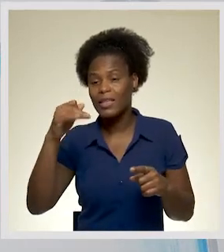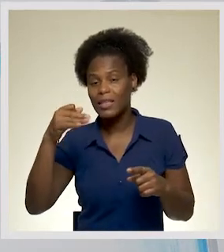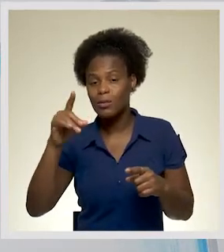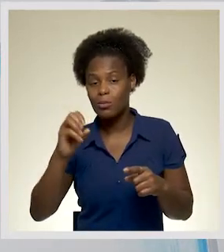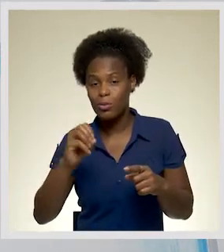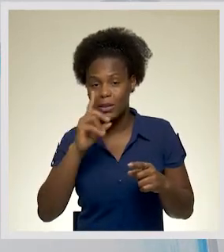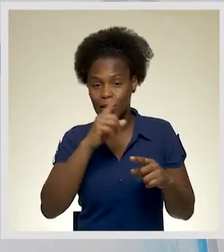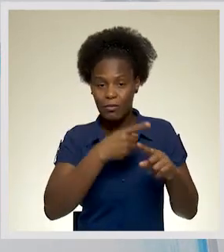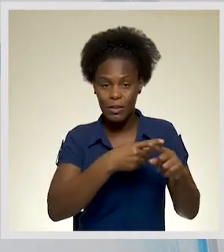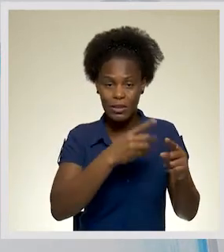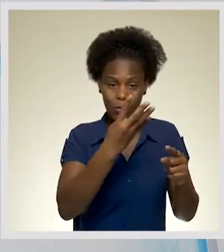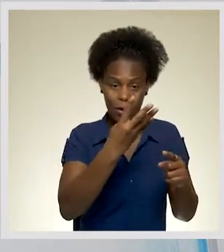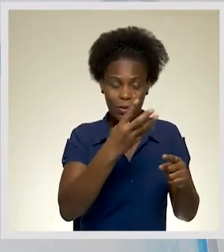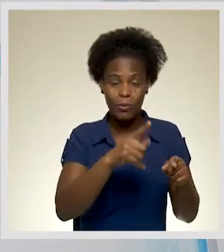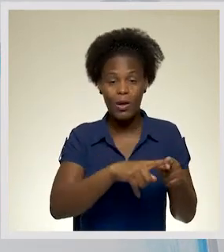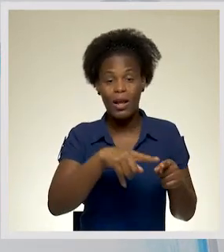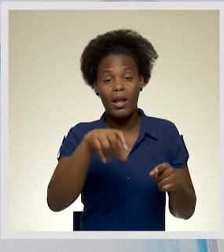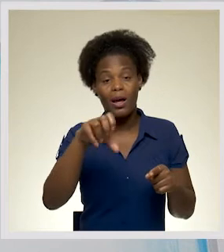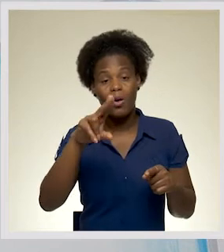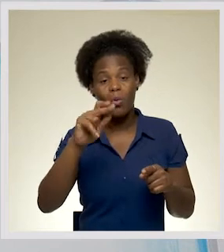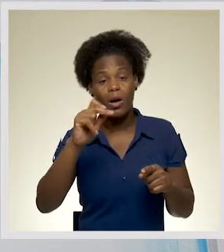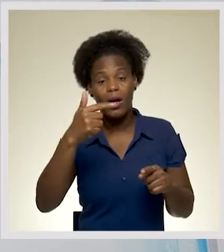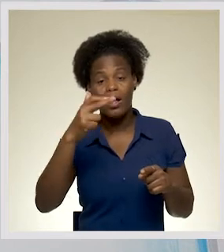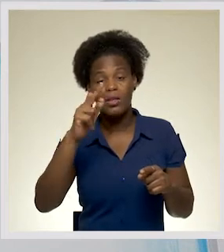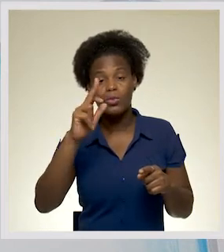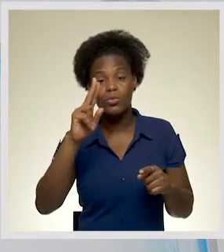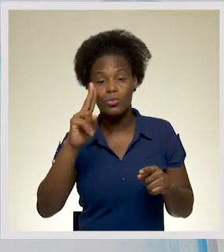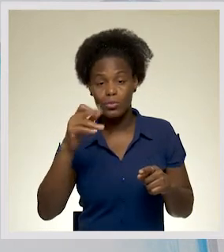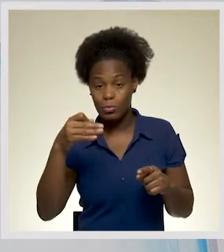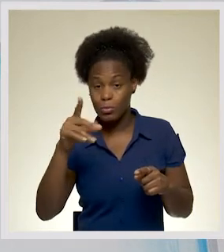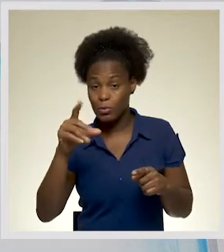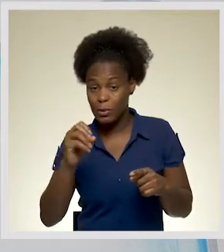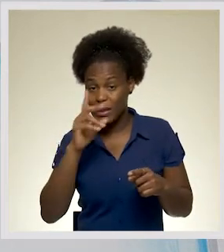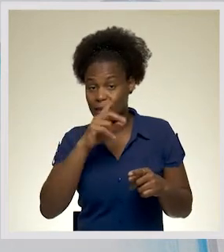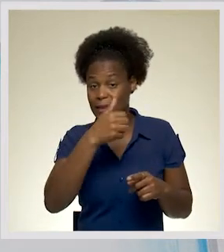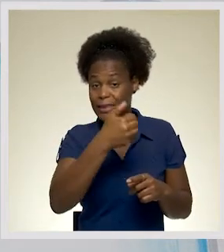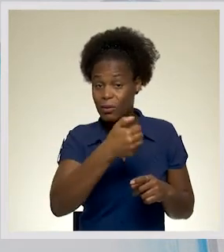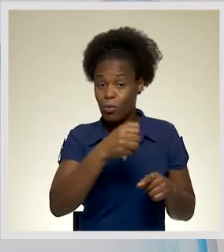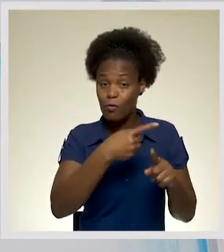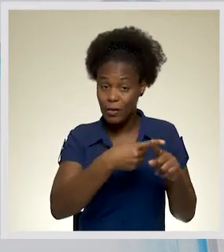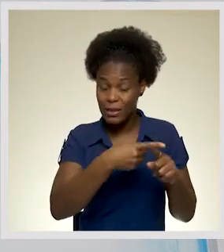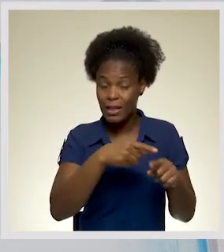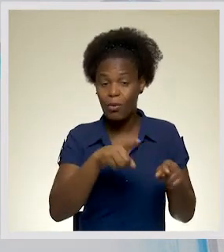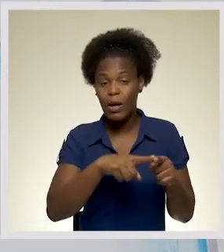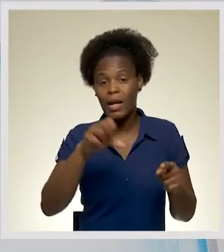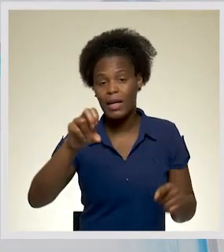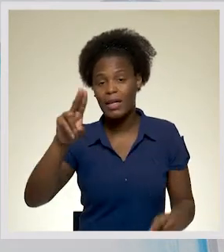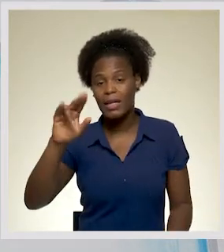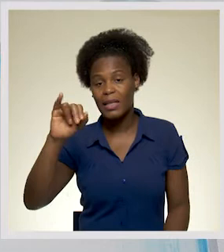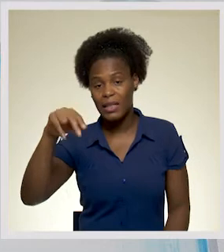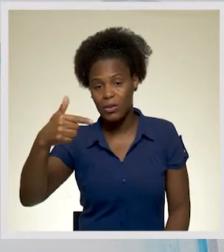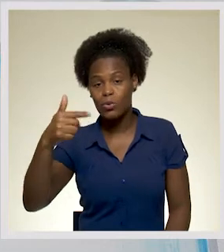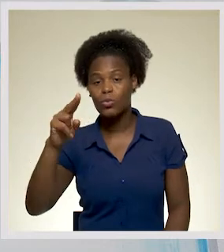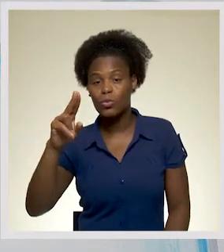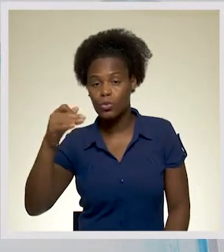Por 5, obteremos o quíntuplo. É importante que saibam utilizar essas expressões e